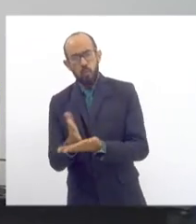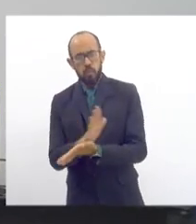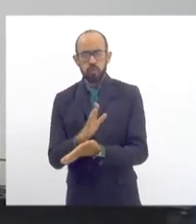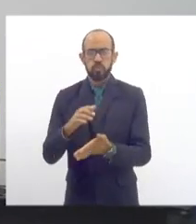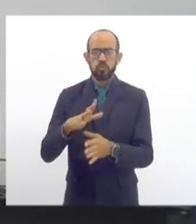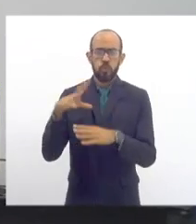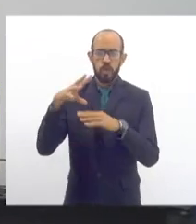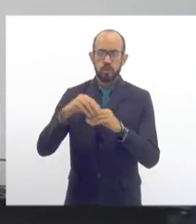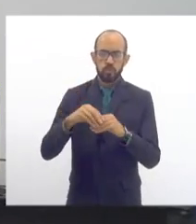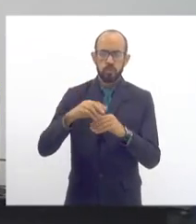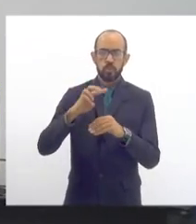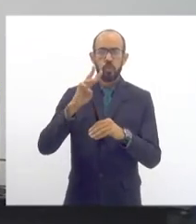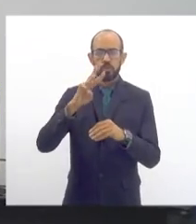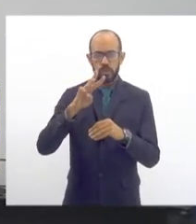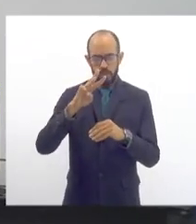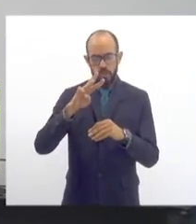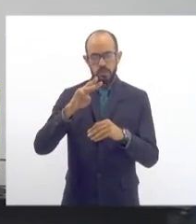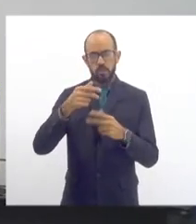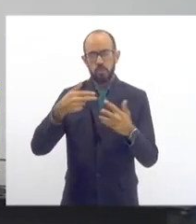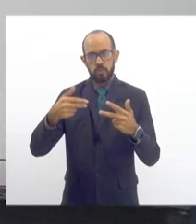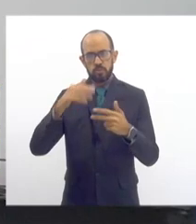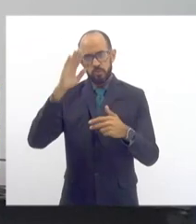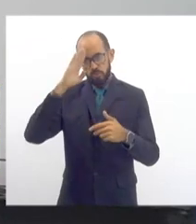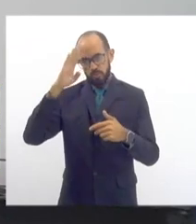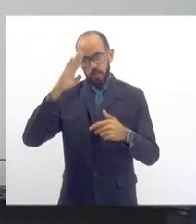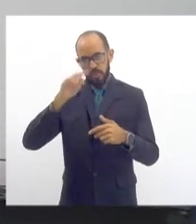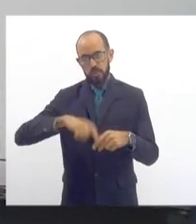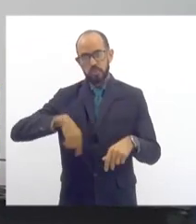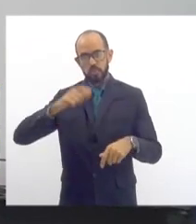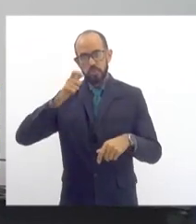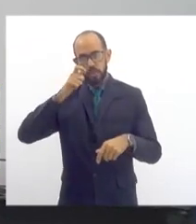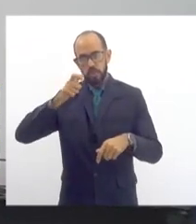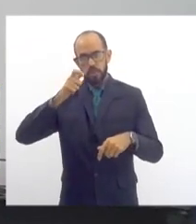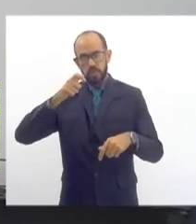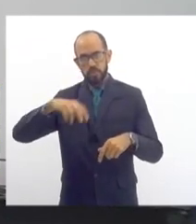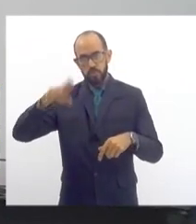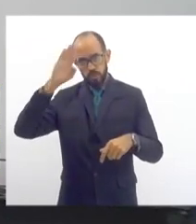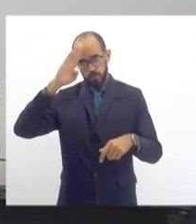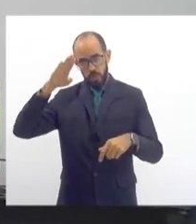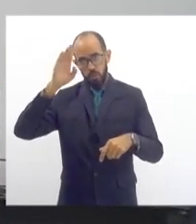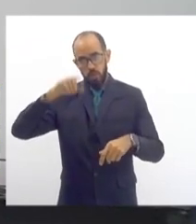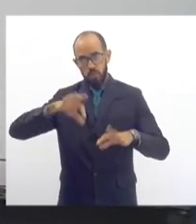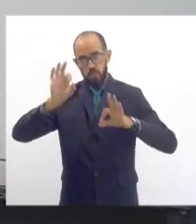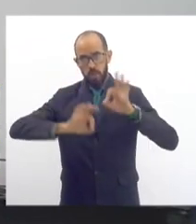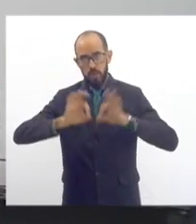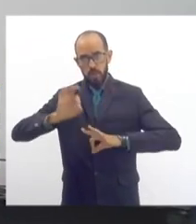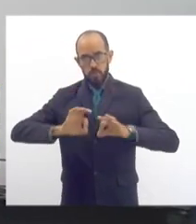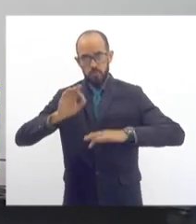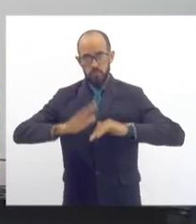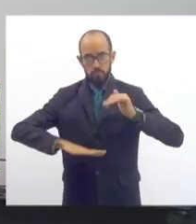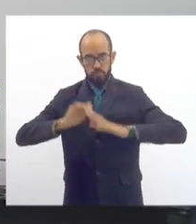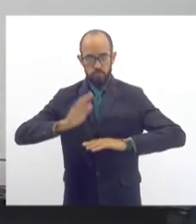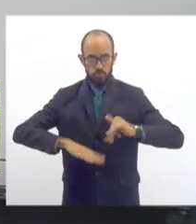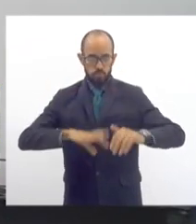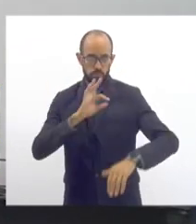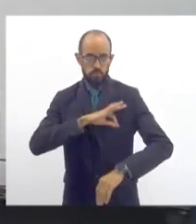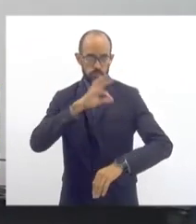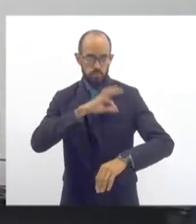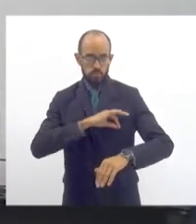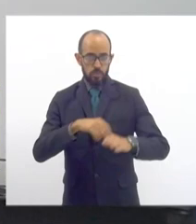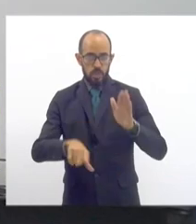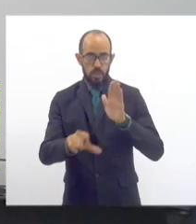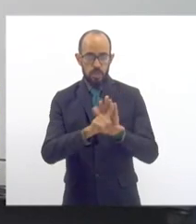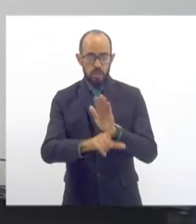em 3 principais pontos. Um anseio legítimo da categoria, que é o Plano de Cargos, Carreiras e Salário, que é uma lei de 2006,